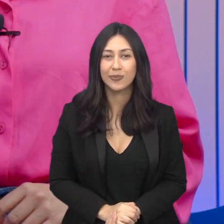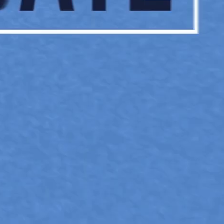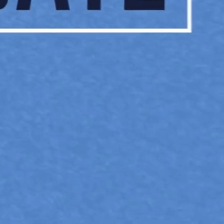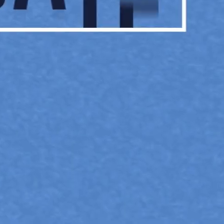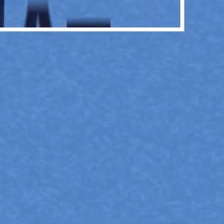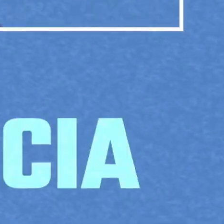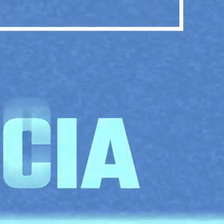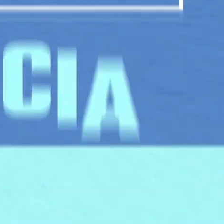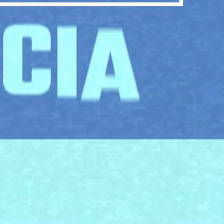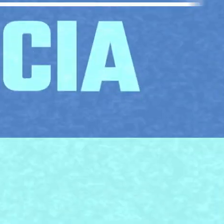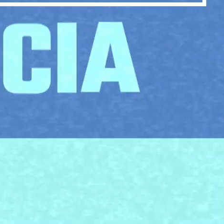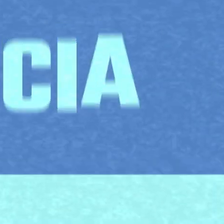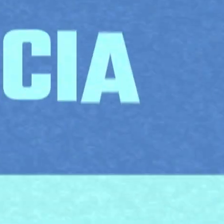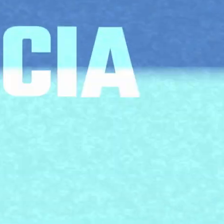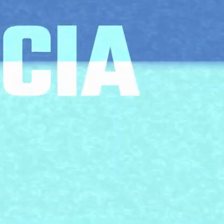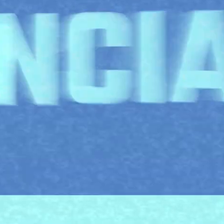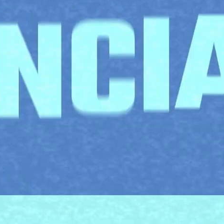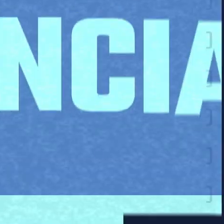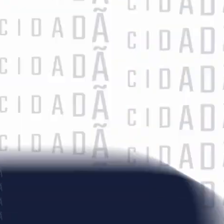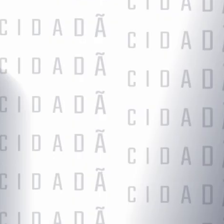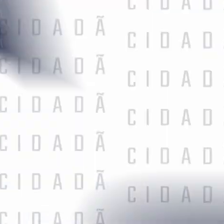política.